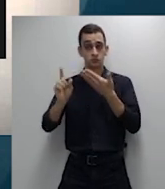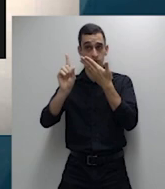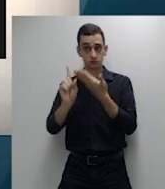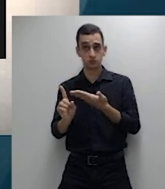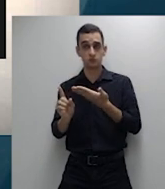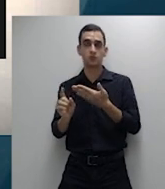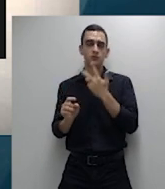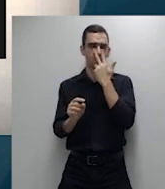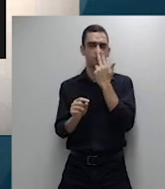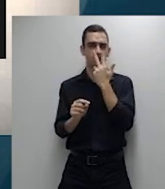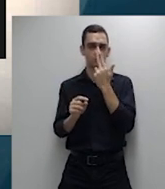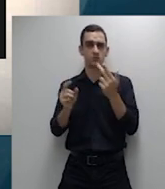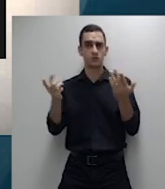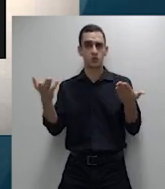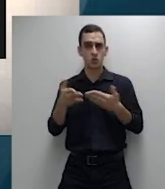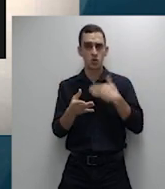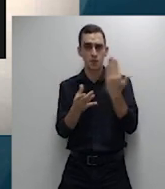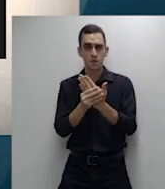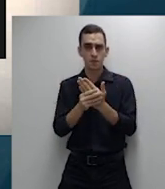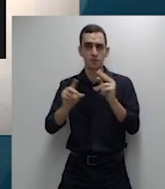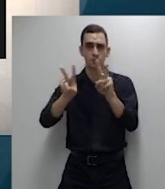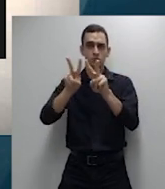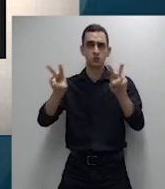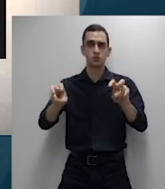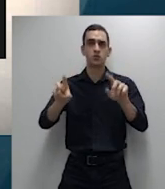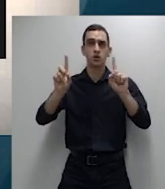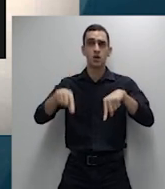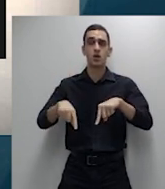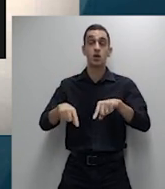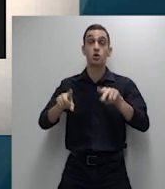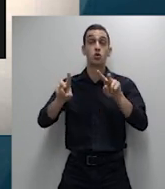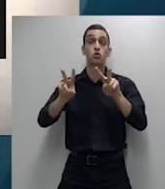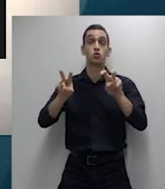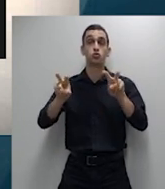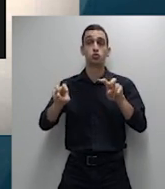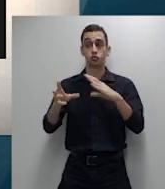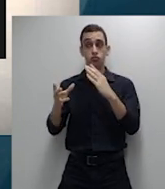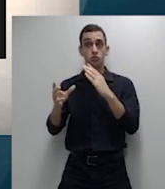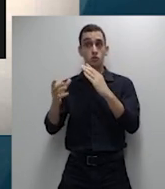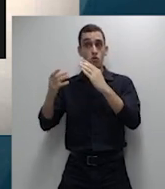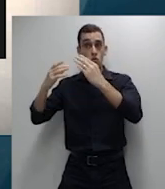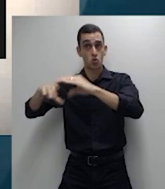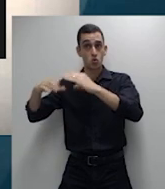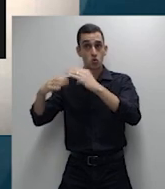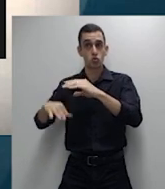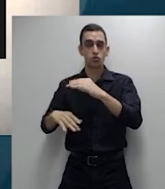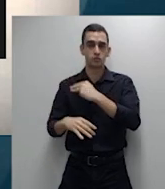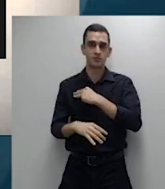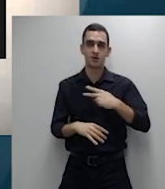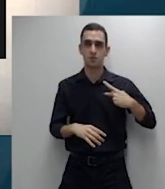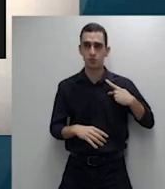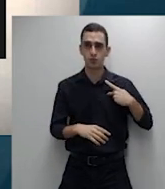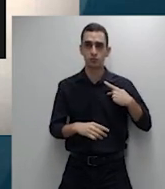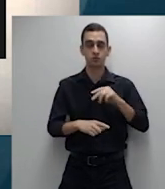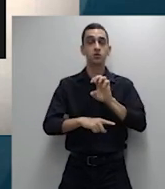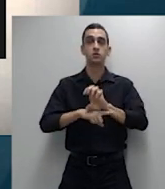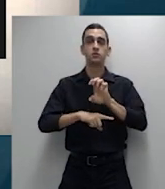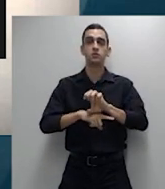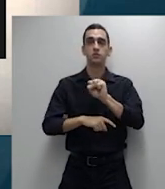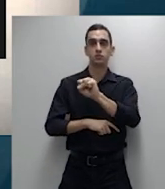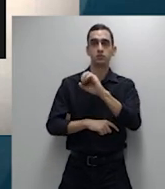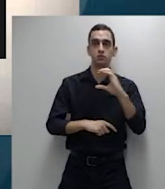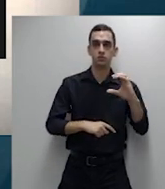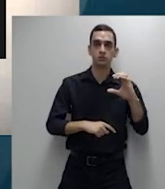caso caso envolve discussão atinente à concurso para ingresso na carreira do Ministério Público do Estado de Santa Catarina